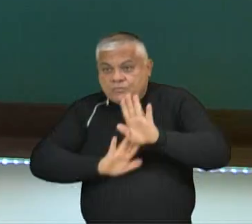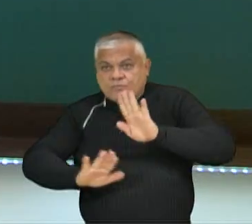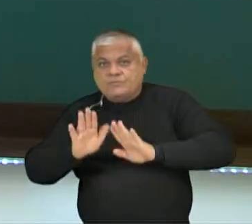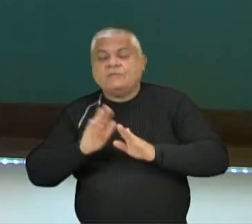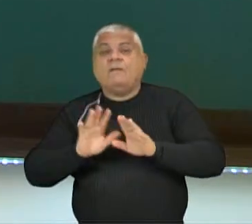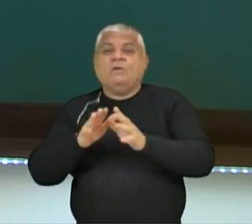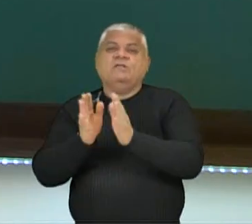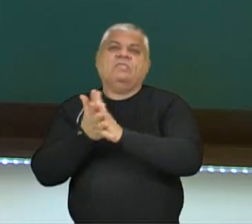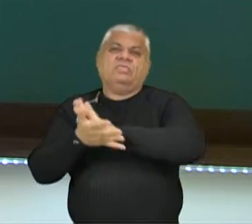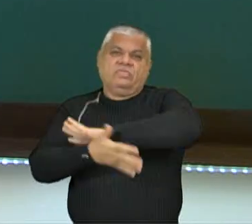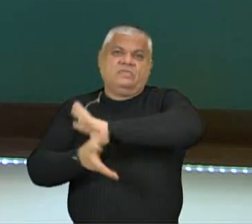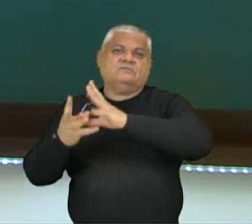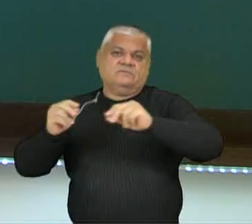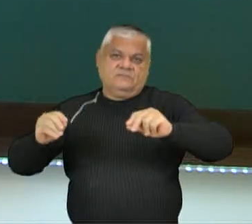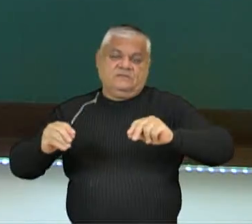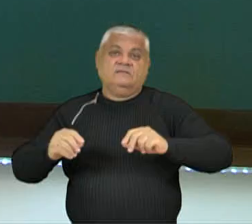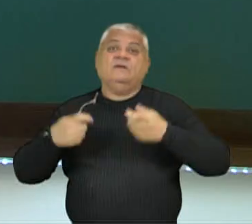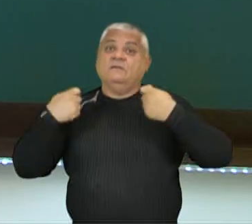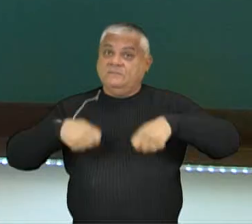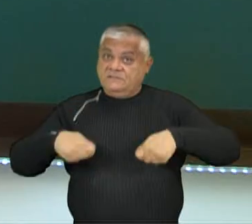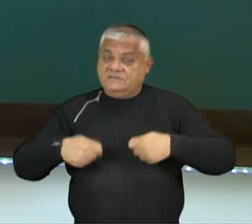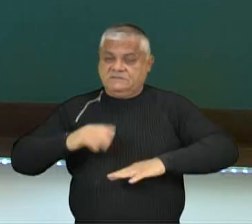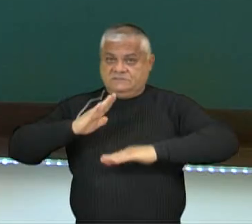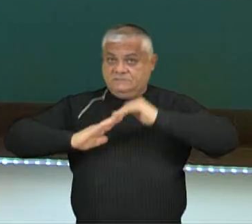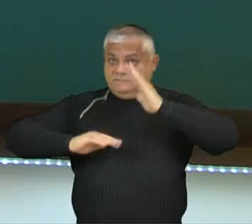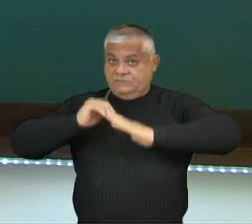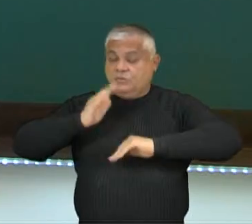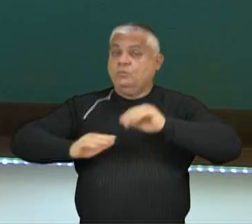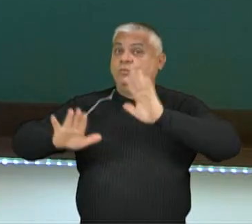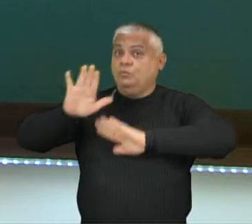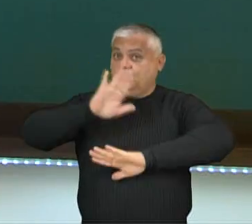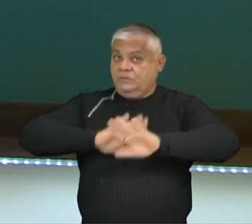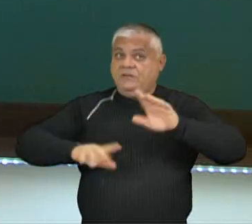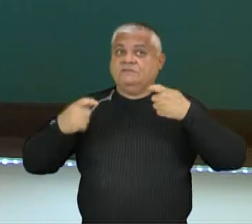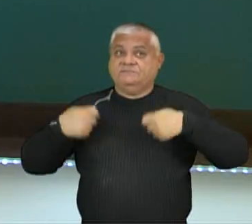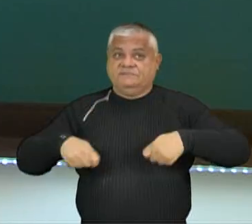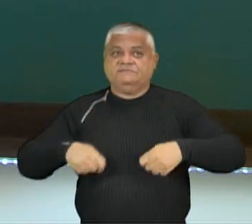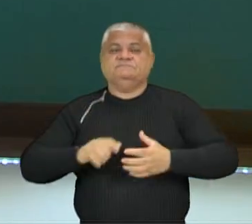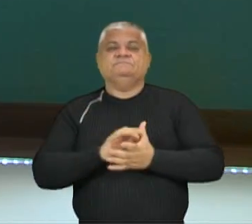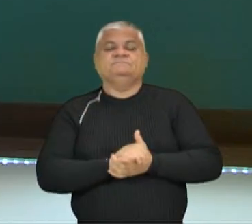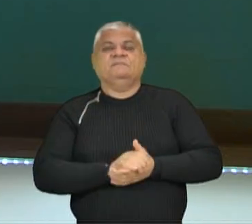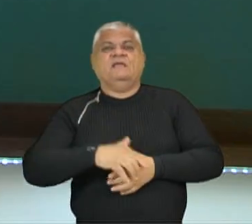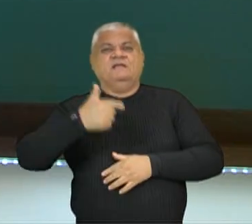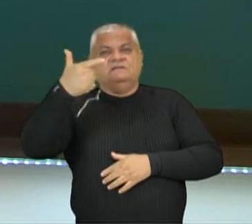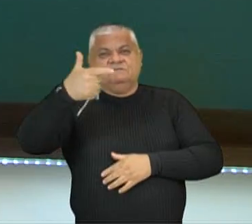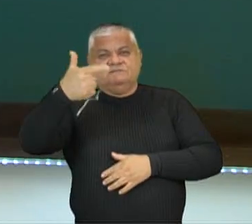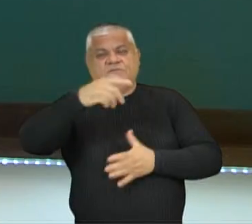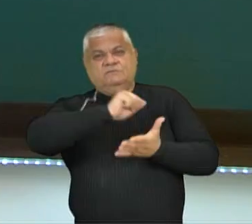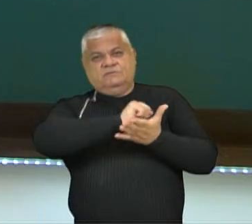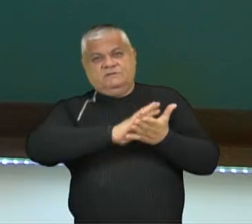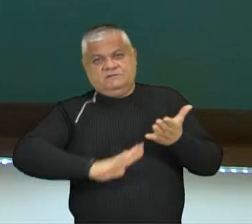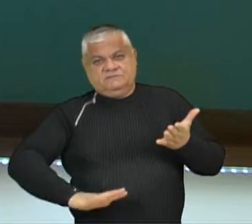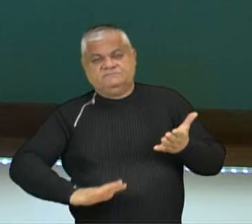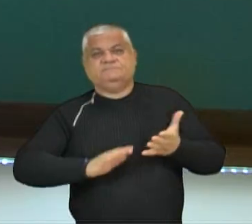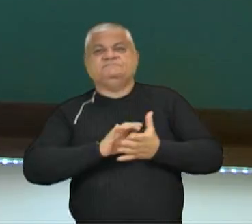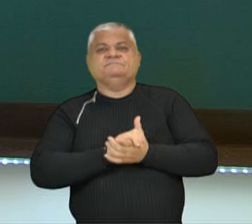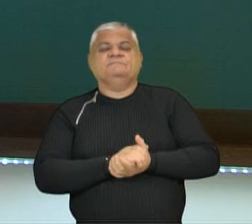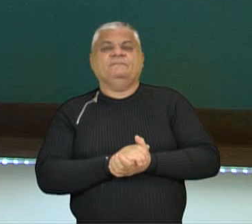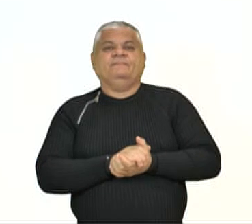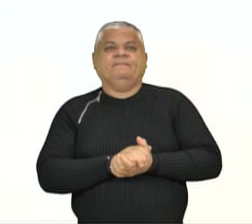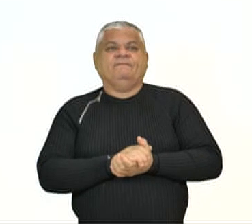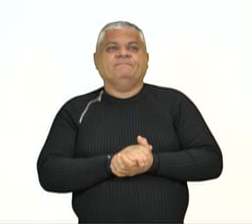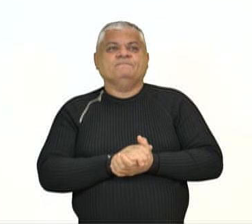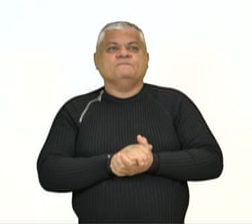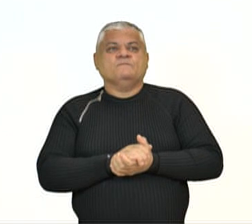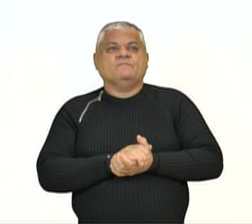evolutivas. Então, para trabalhar com fósseis, todo cuidado é pouco. Vamos fazer, então, a nossa segunda